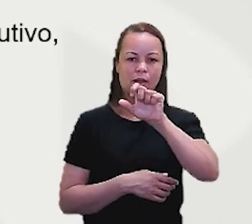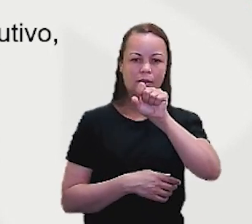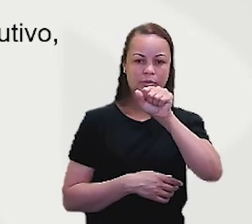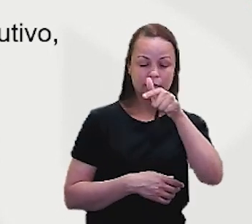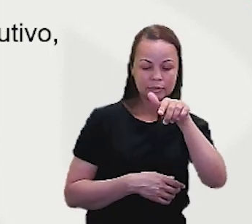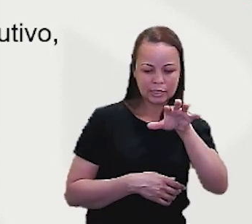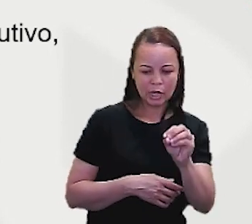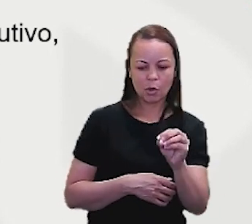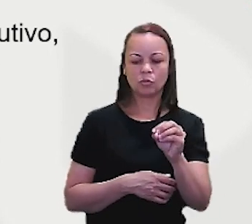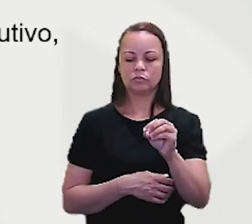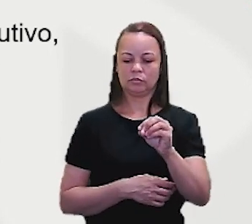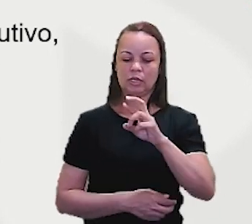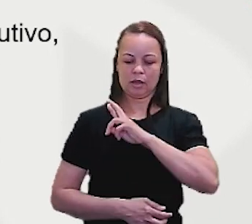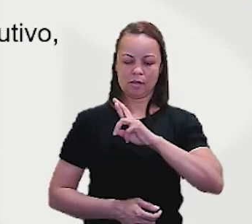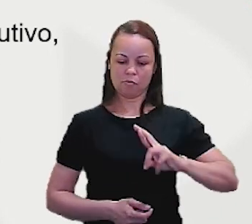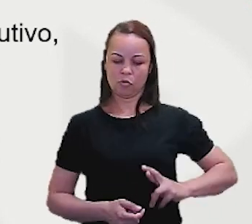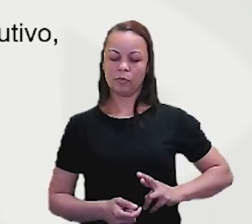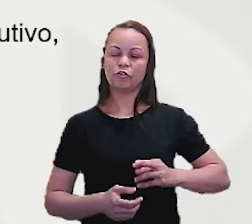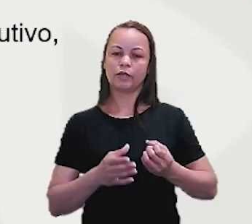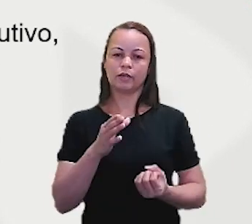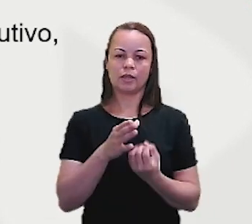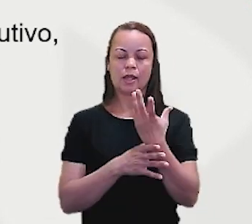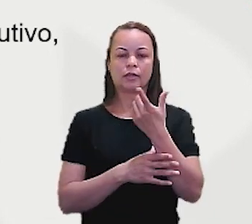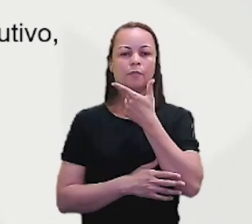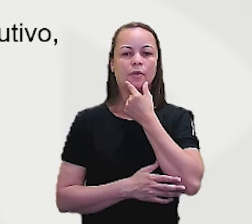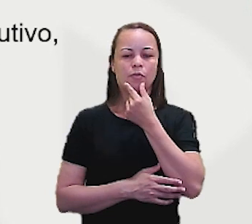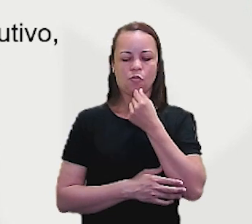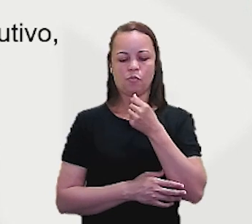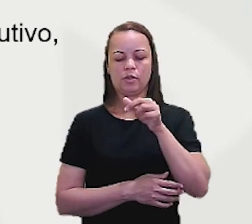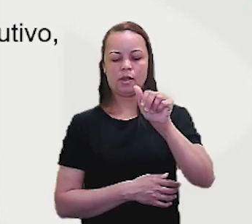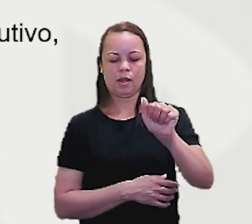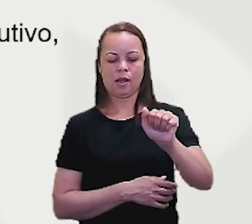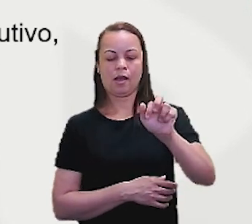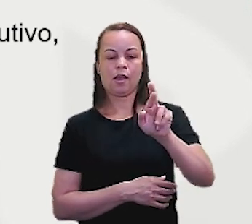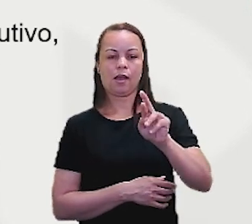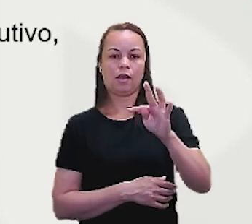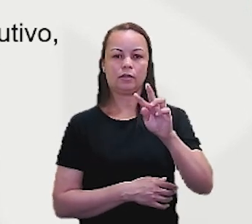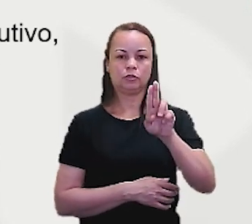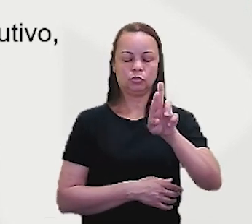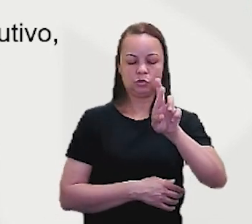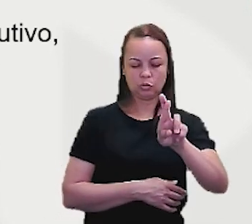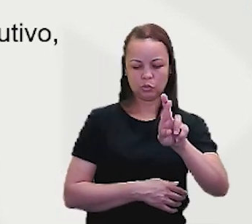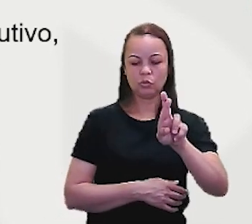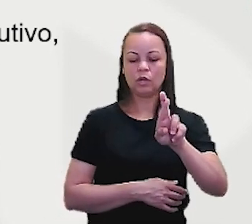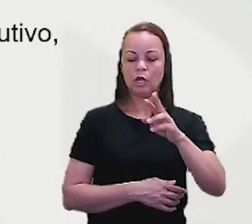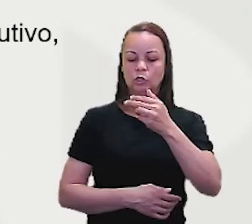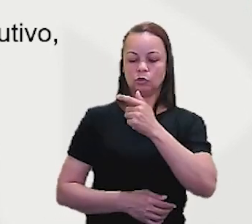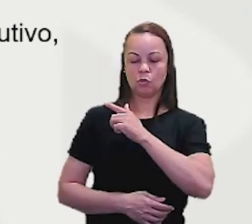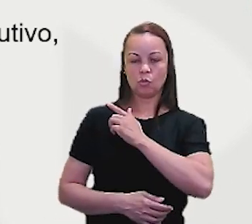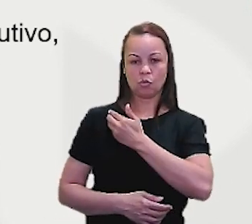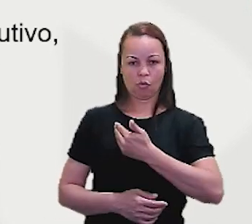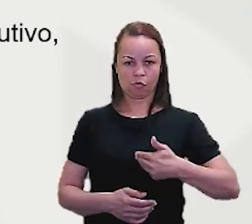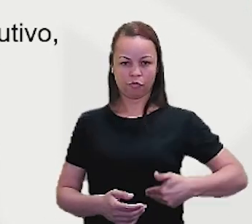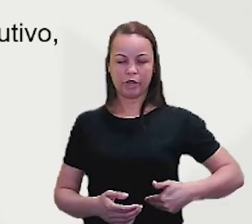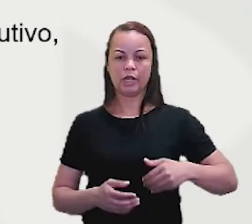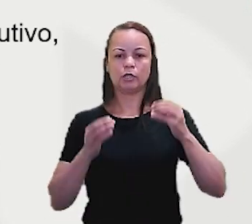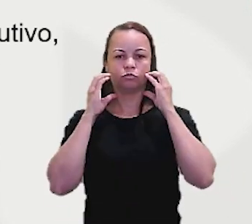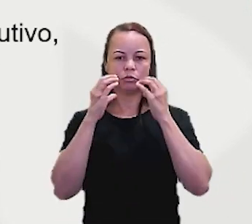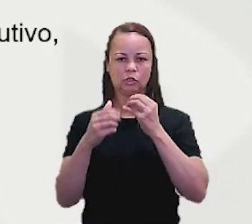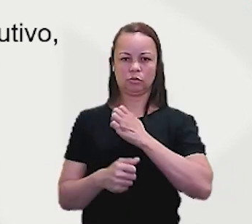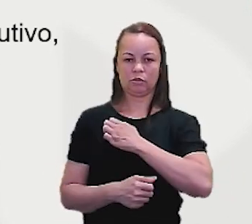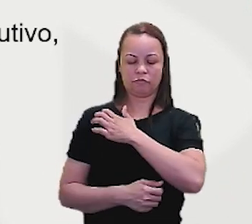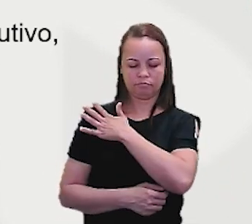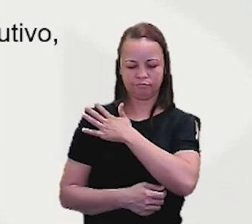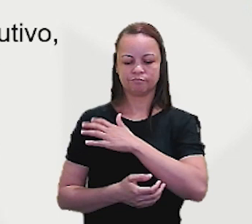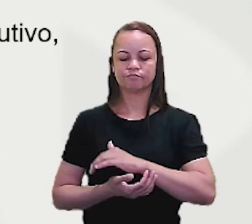símbolo nacional criado por Arthur Szauer no governo de Deodoro, desculpem, de Deodoro da Fonseca,